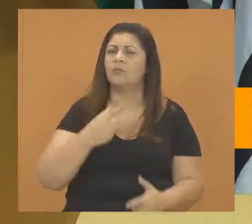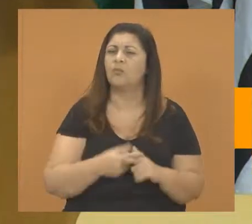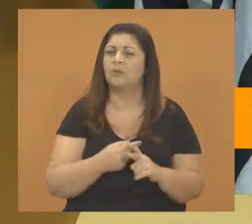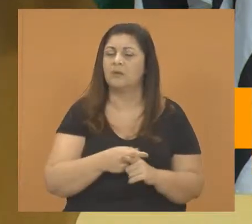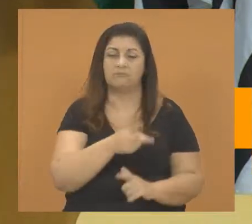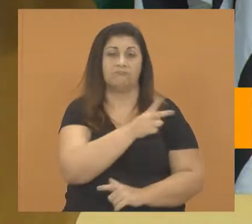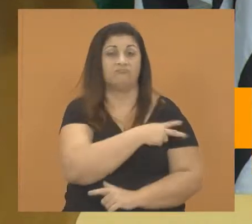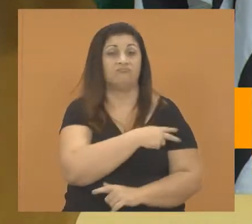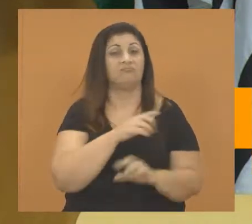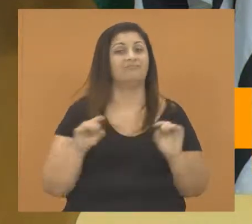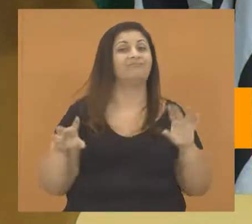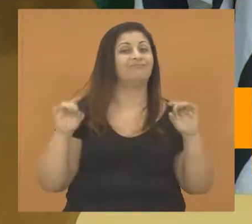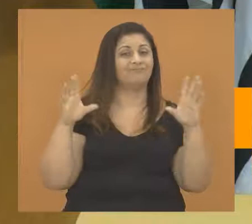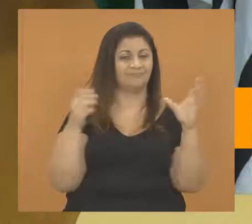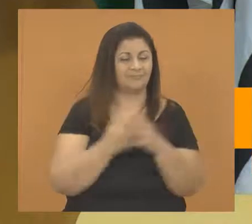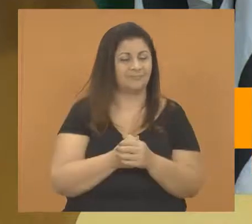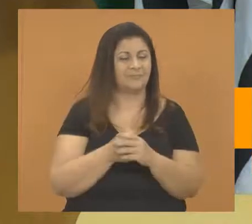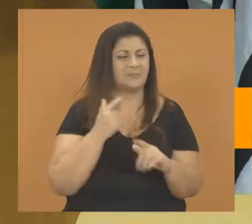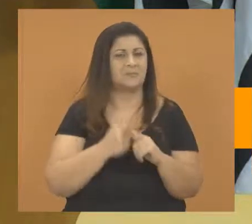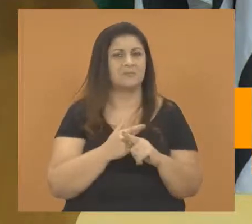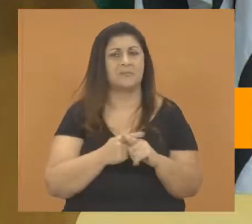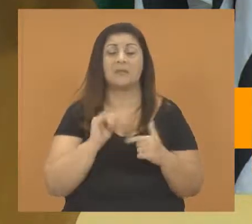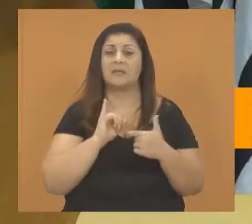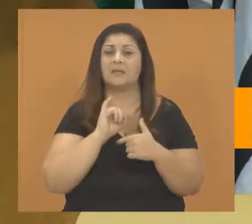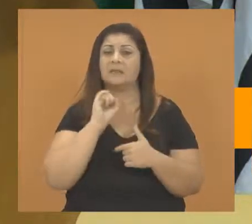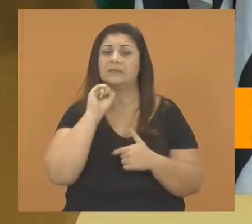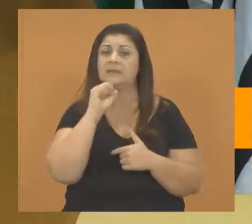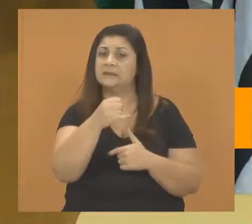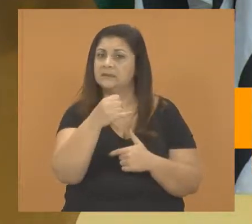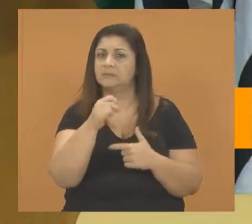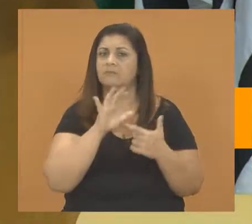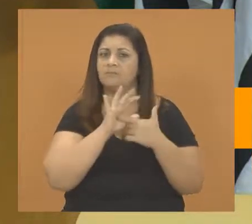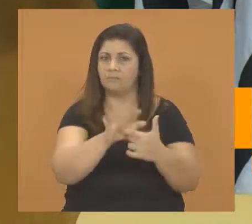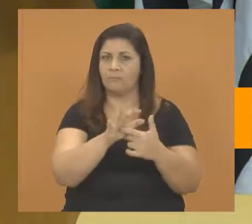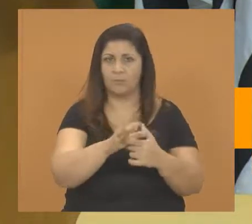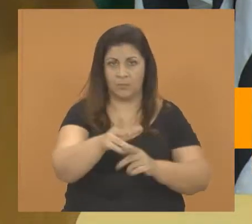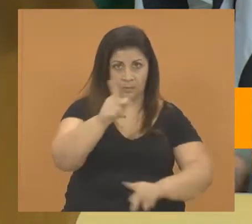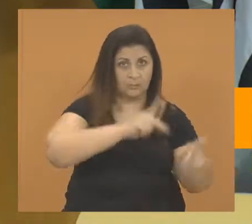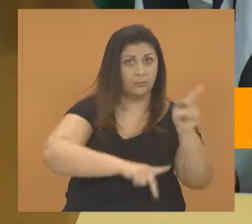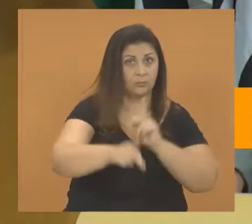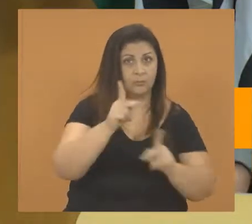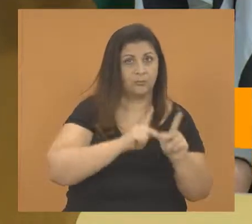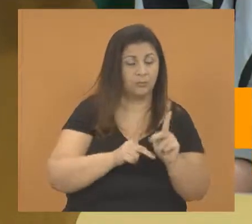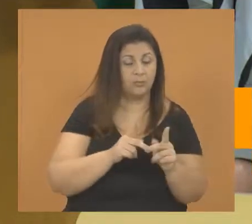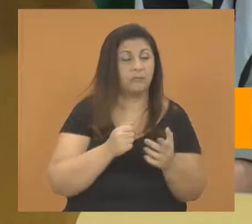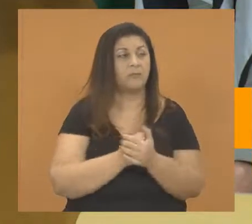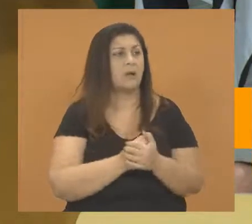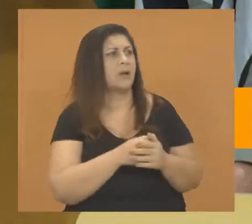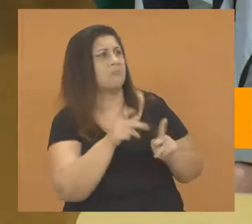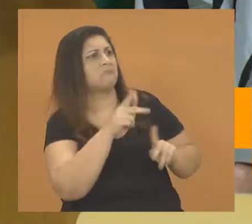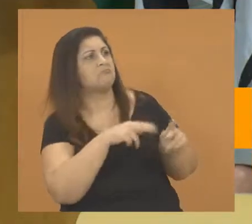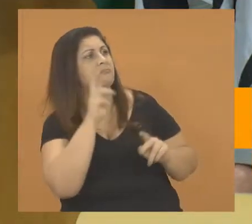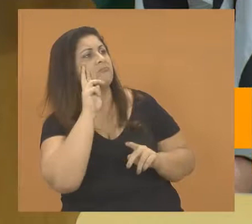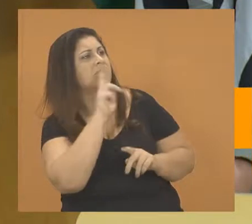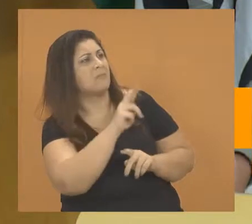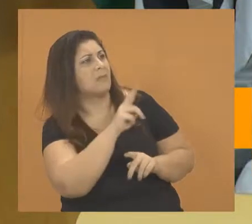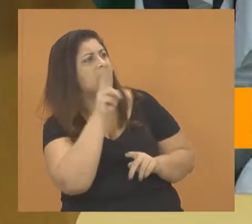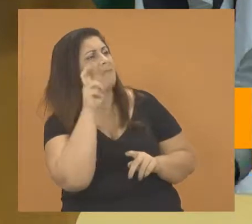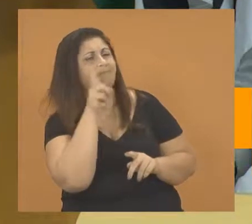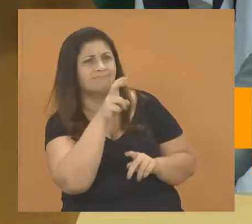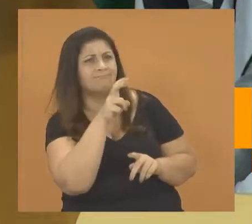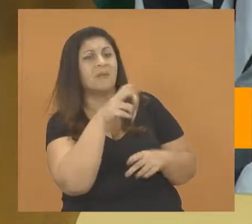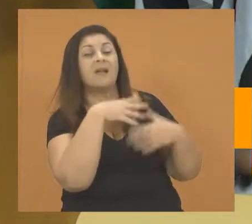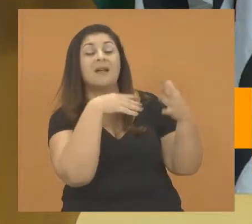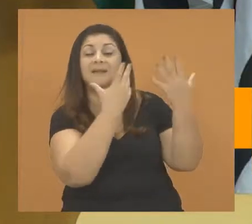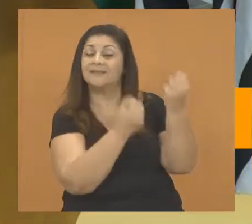um projeto para a sociedade a sociedade aprova esse projeto ela elege aquele representante esse